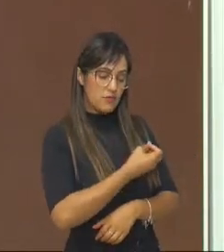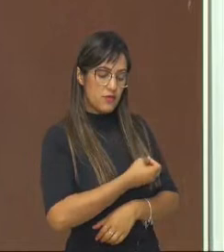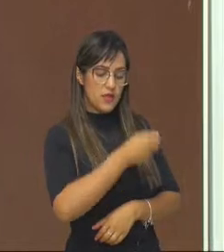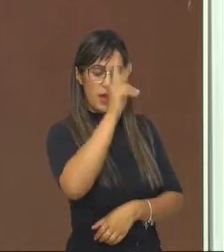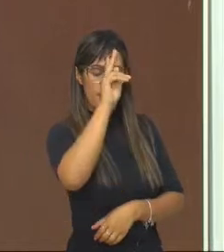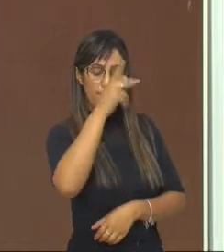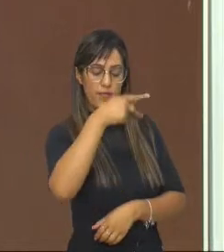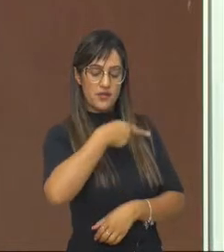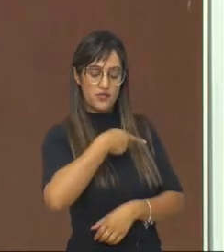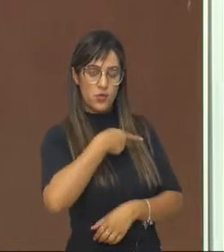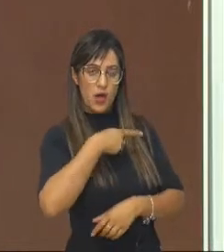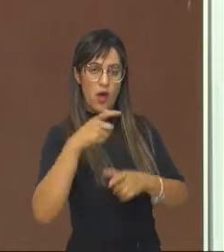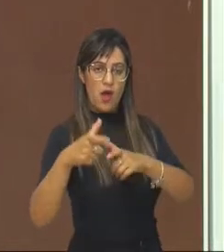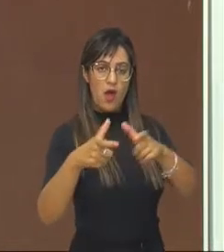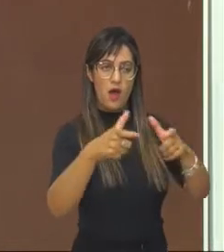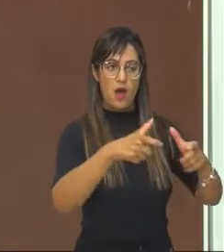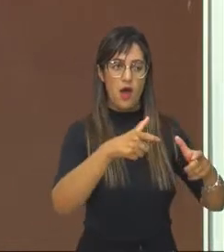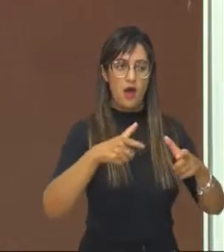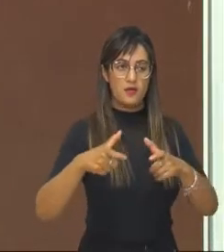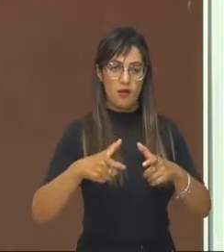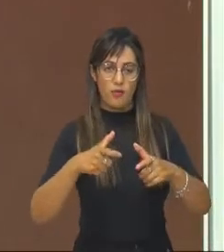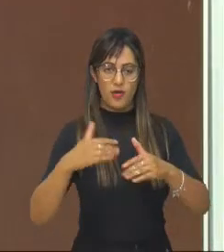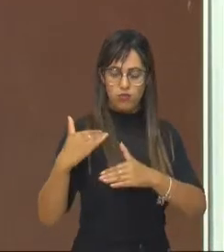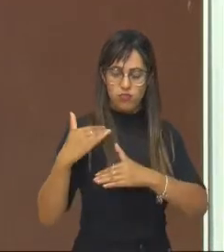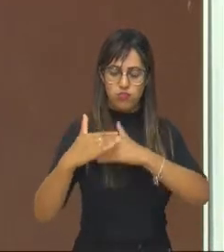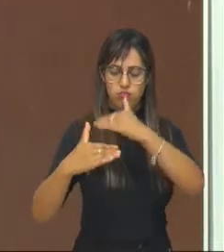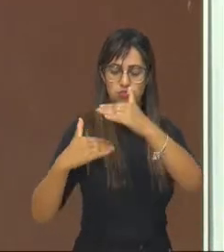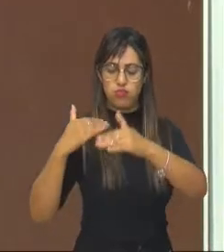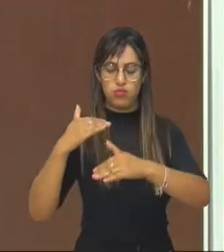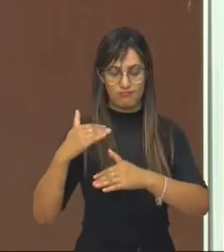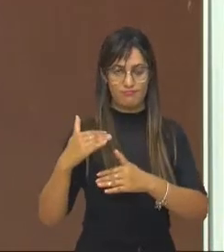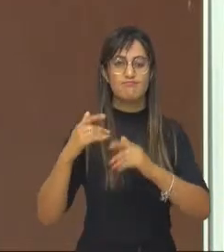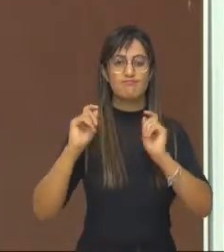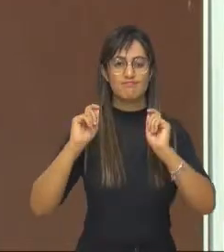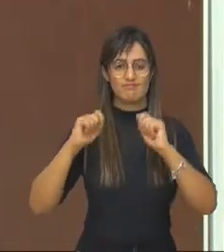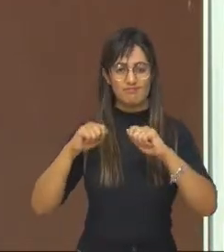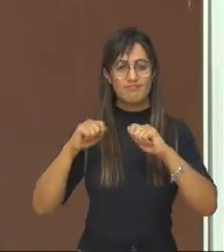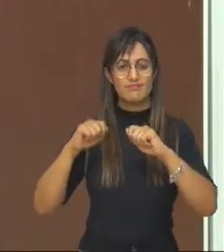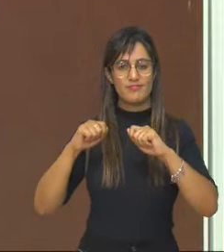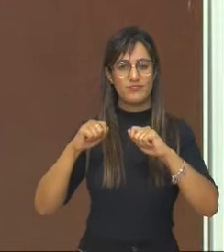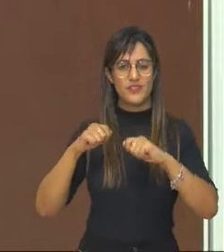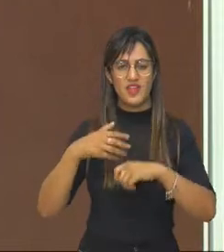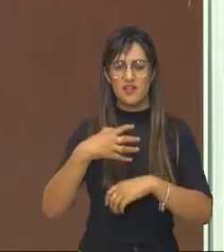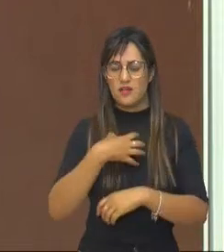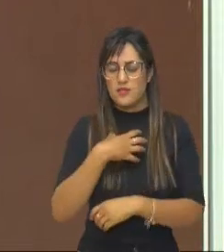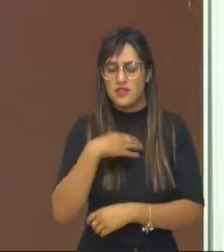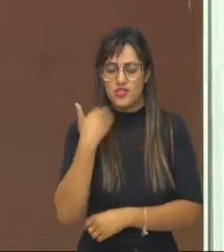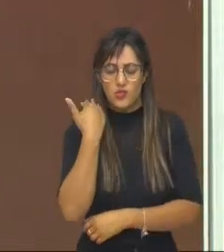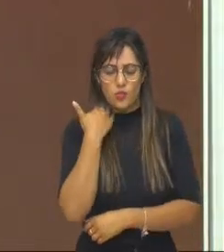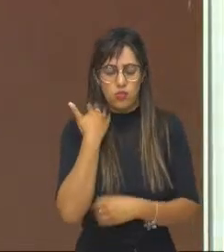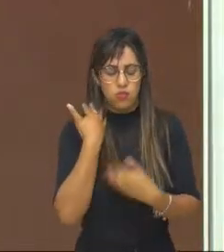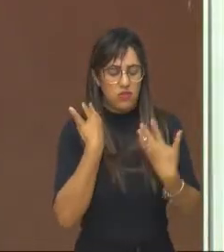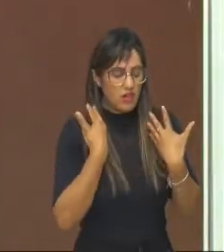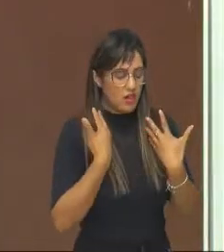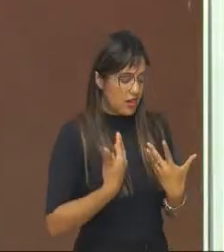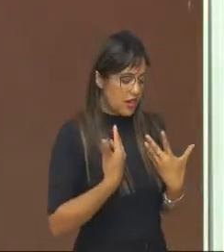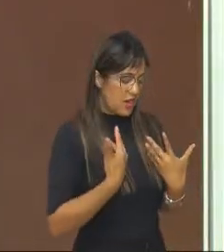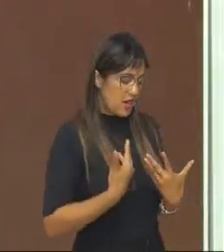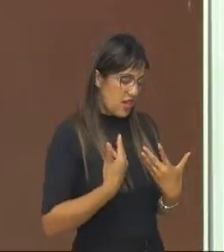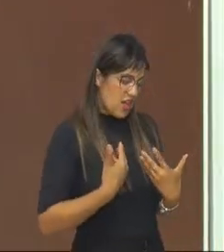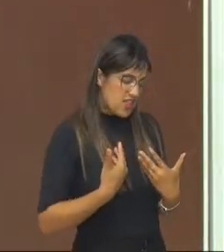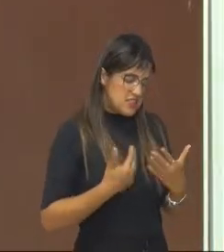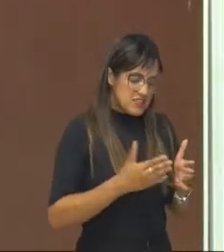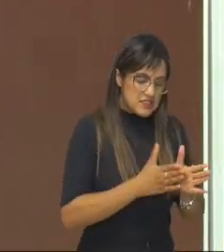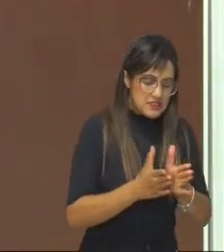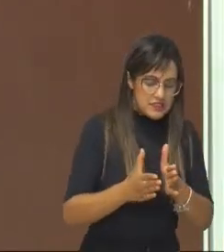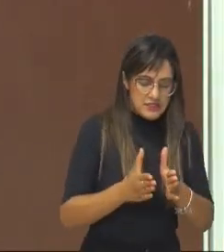esse espaço serviu para potencializar. Eu que estava me sentindo muito cansada, muito tentando desviar o caminho,